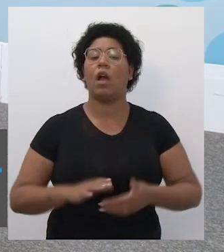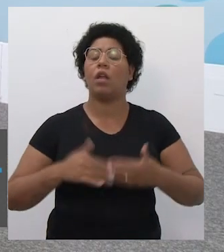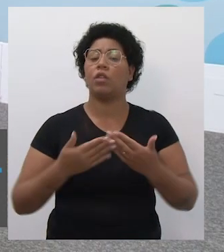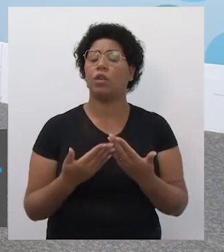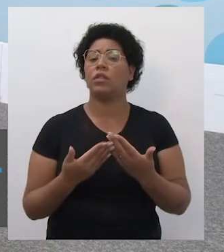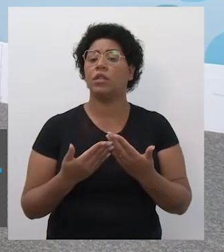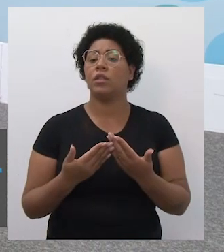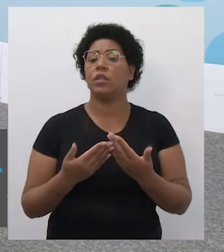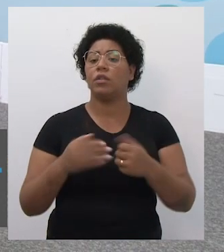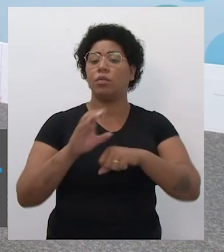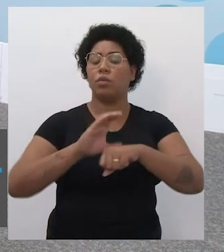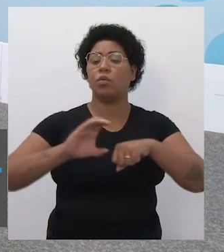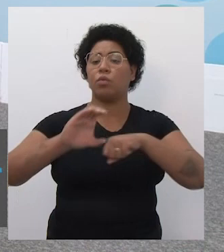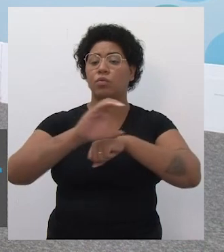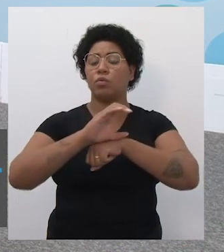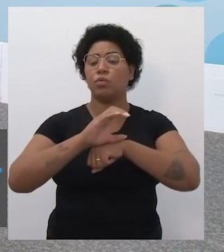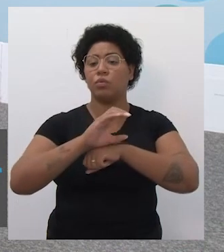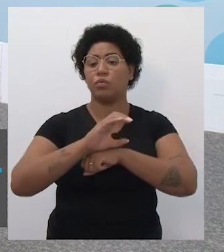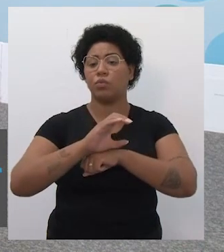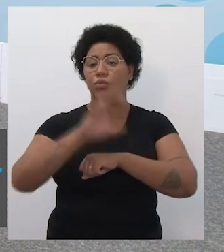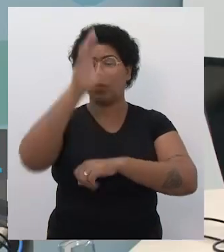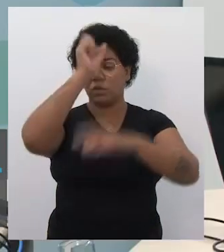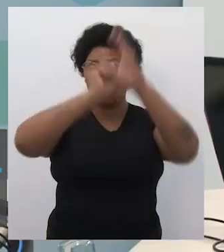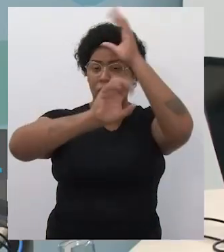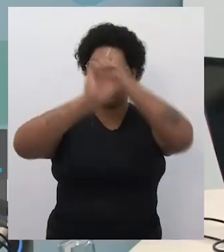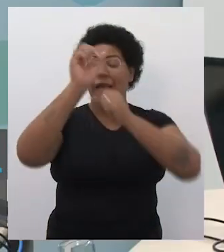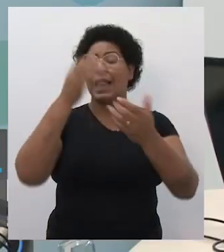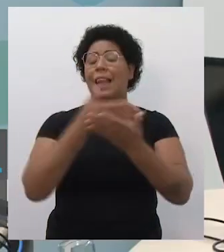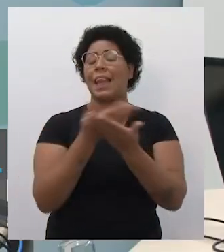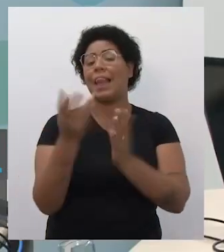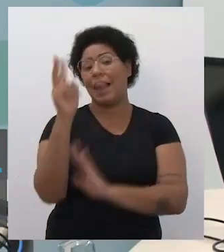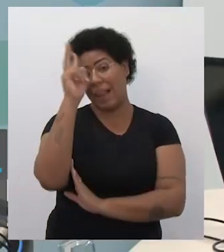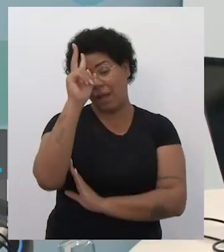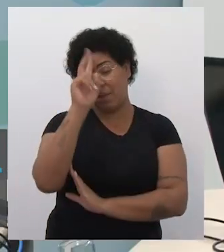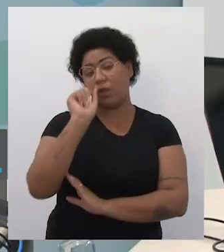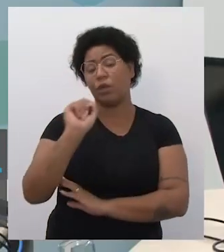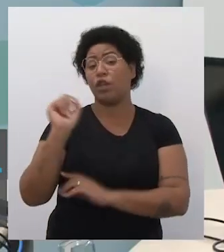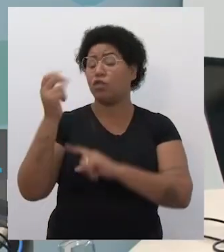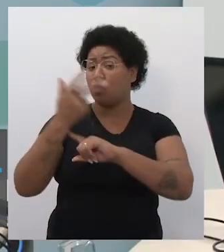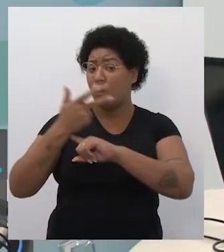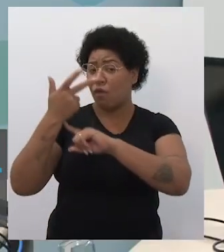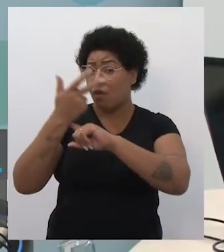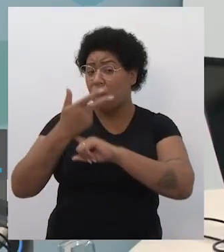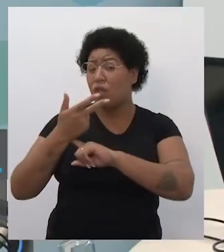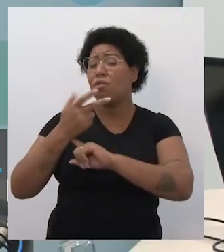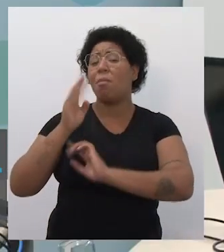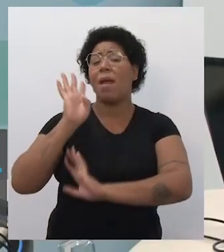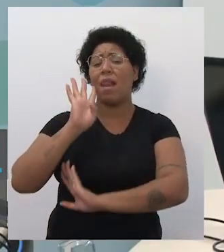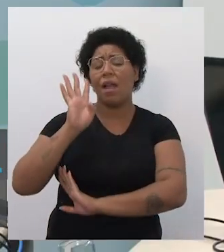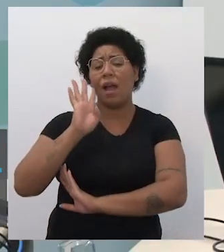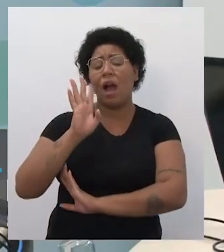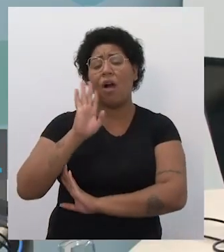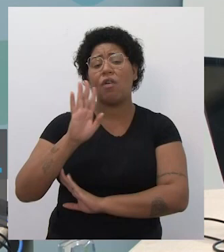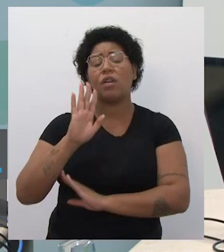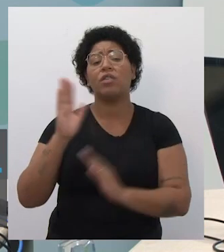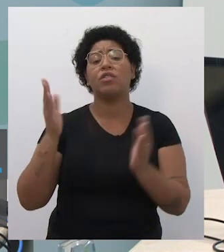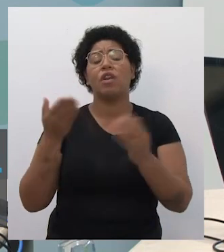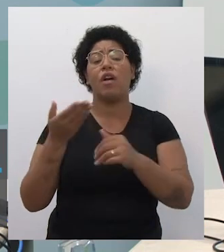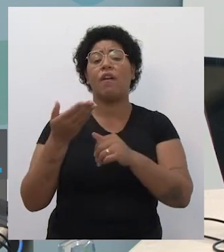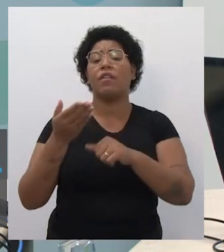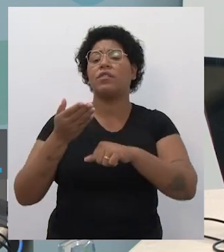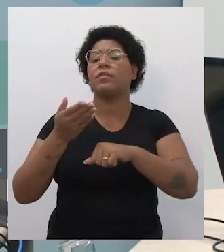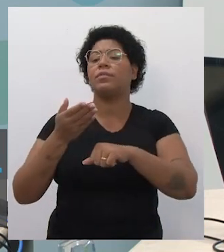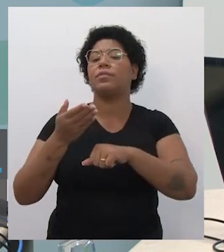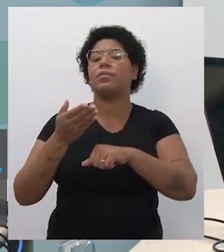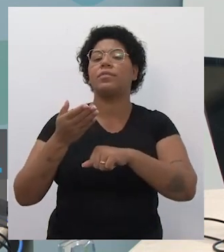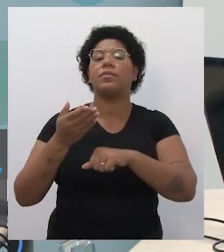formação, gostaríamos de lembrá-los, então, de um vídeo muito interessante que nós tivemos na aula passada,